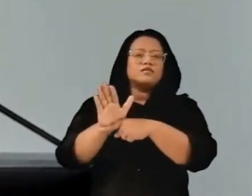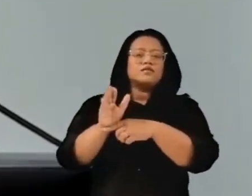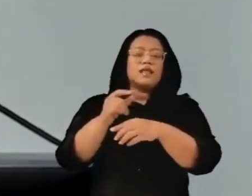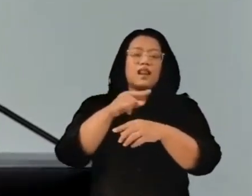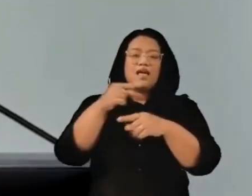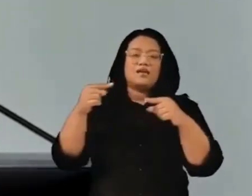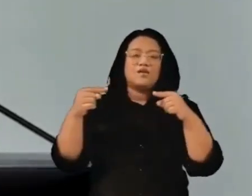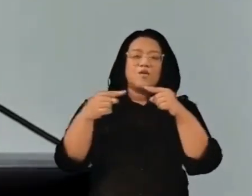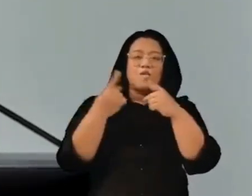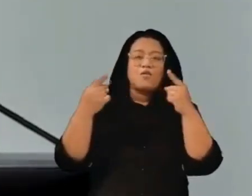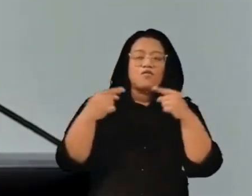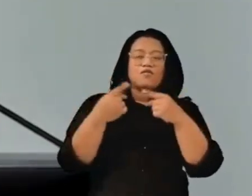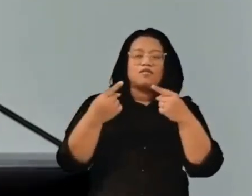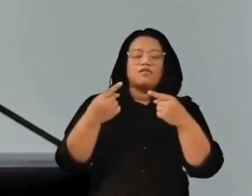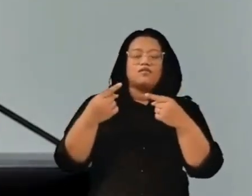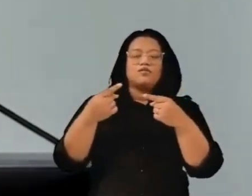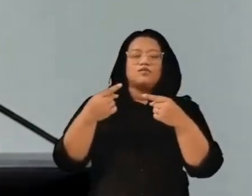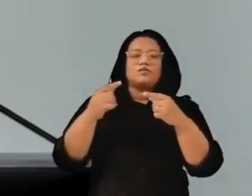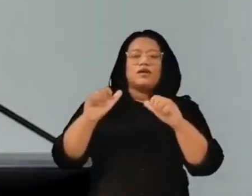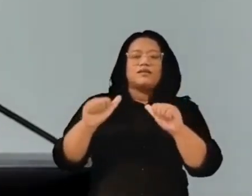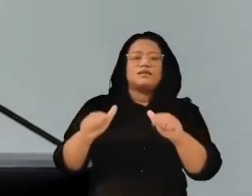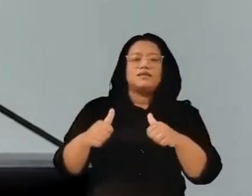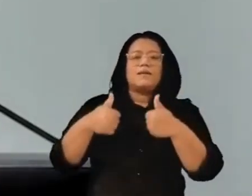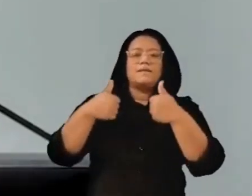conflitos relacionados à área ambiental sejam melhor